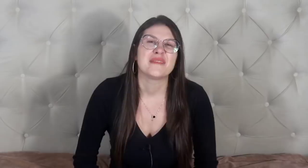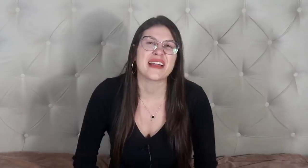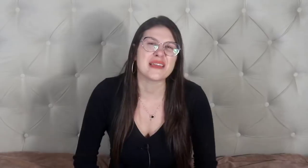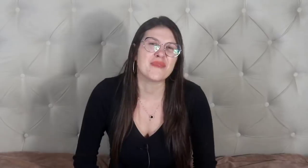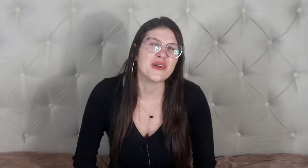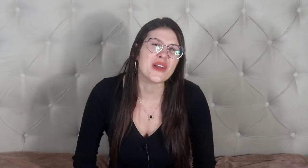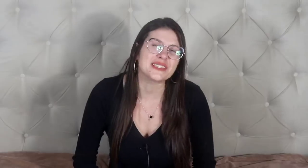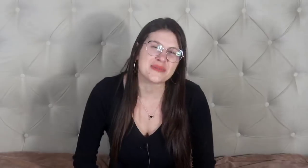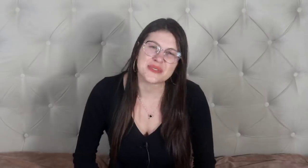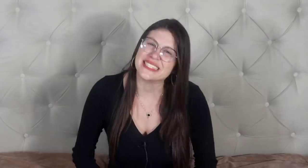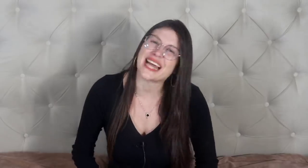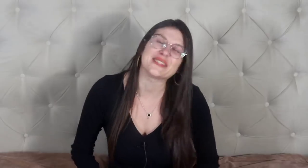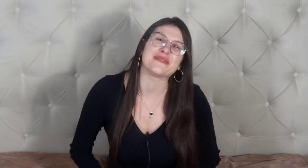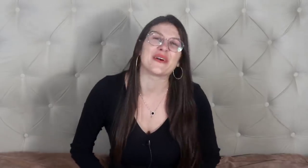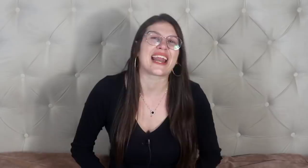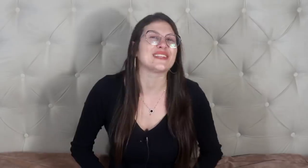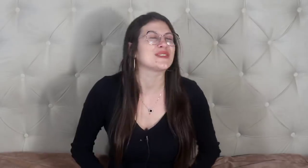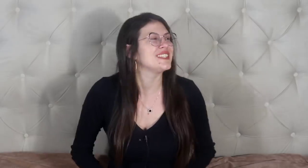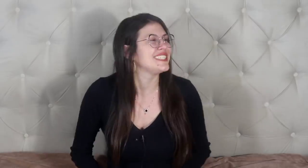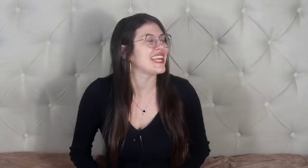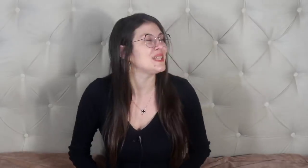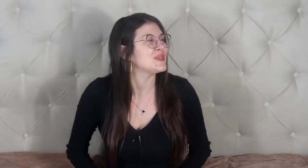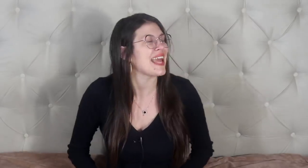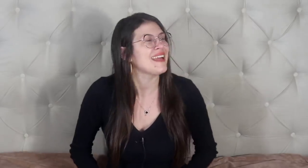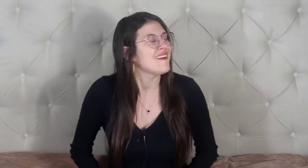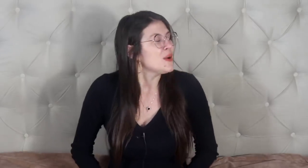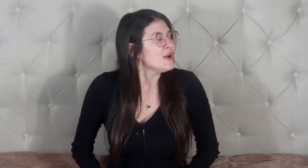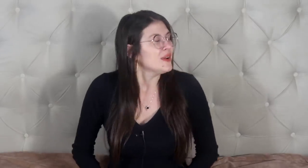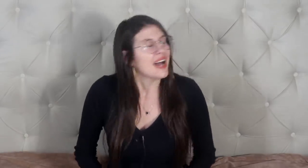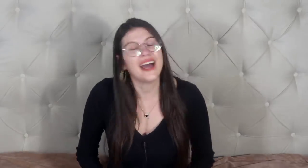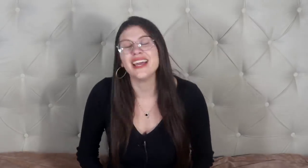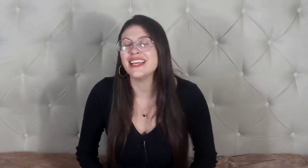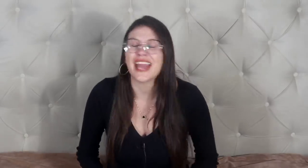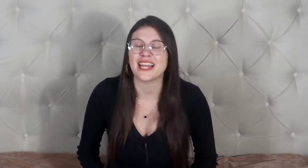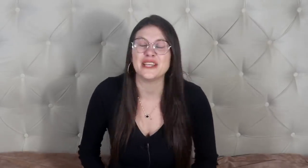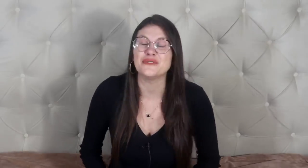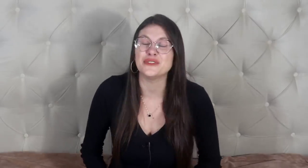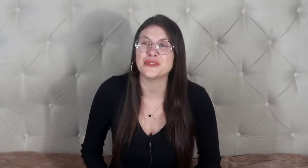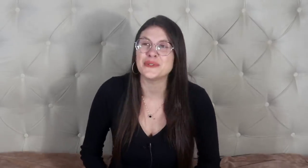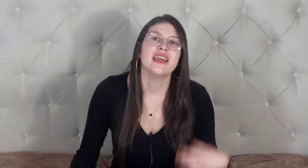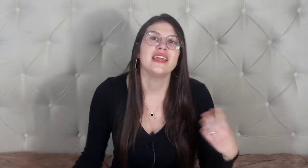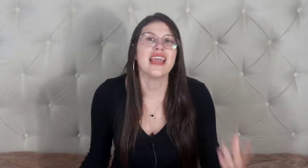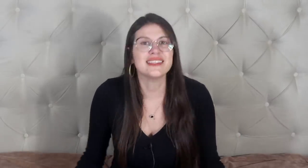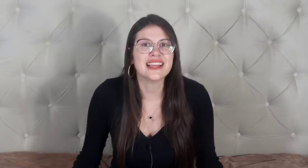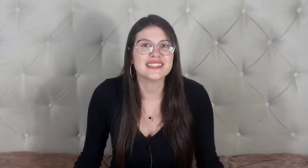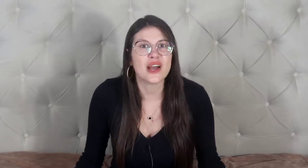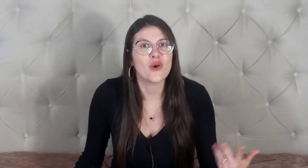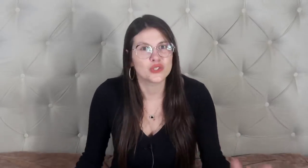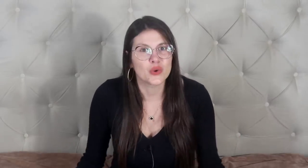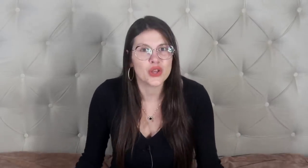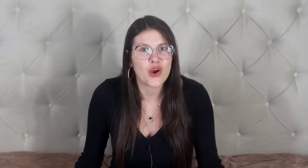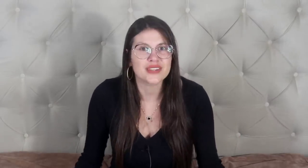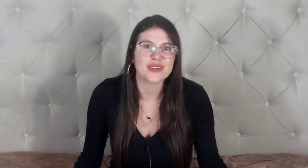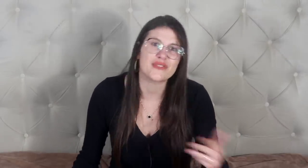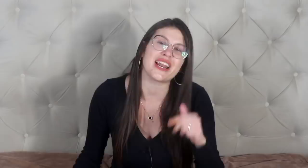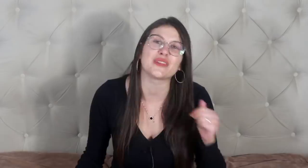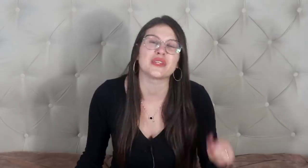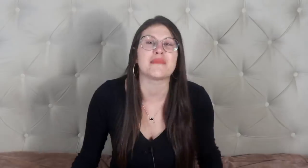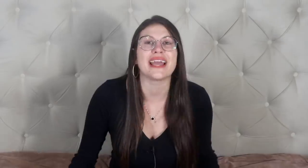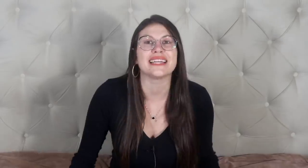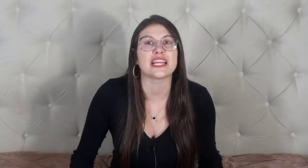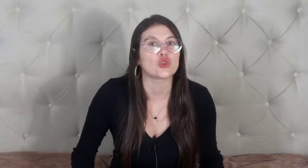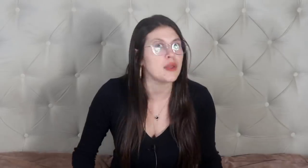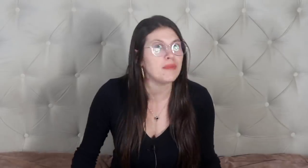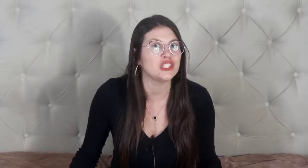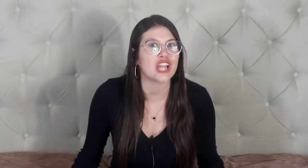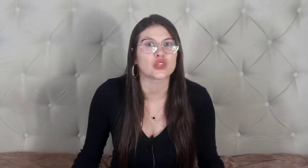testemunhas. Mas que bom que nós temos um Estado democrático de direito, né? Ai, que alívio. E a sexta, onde o Rui Costa, governador